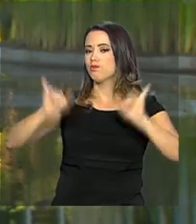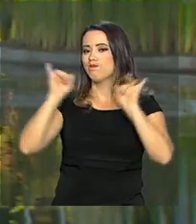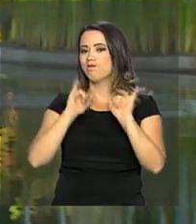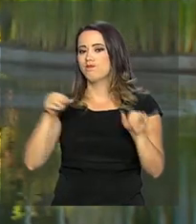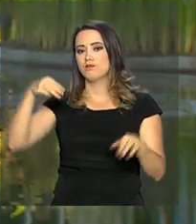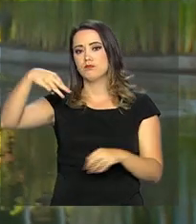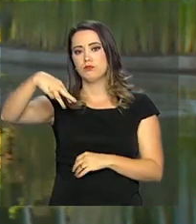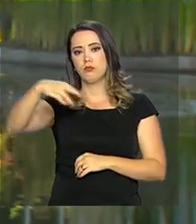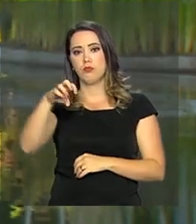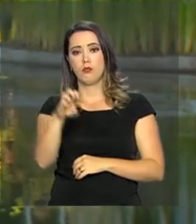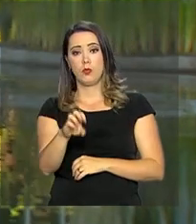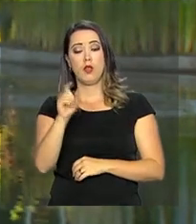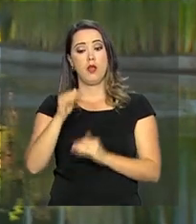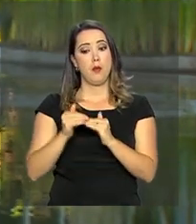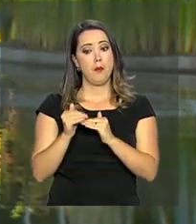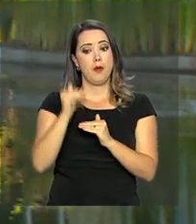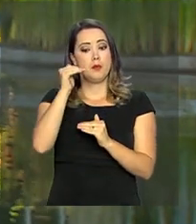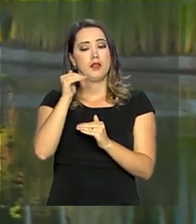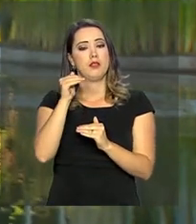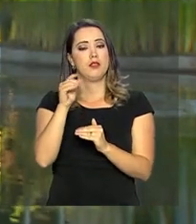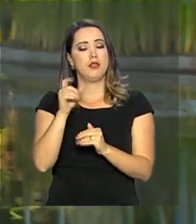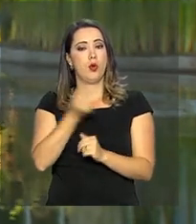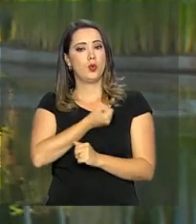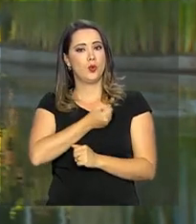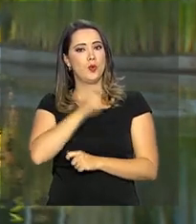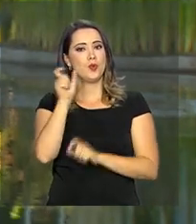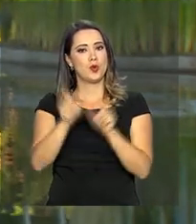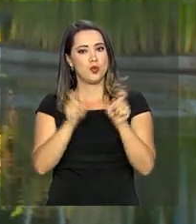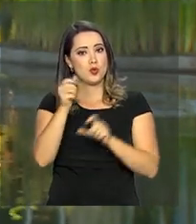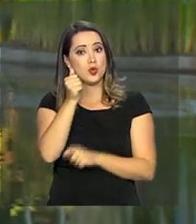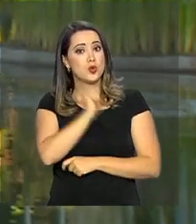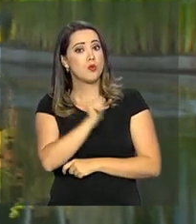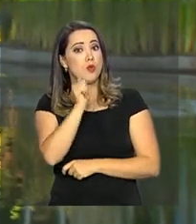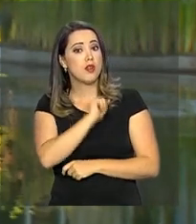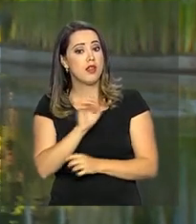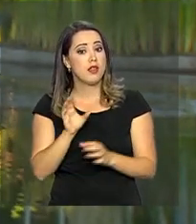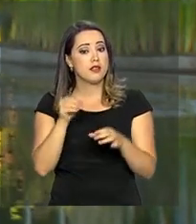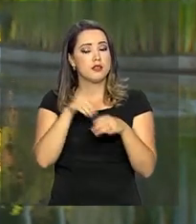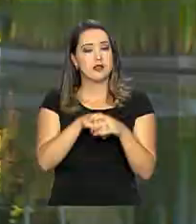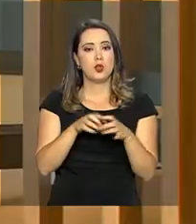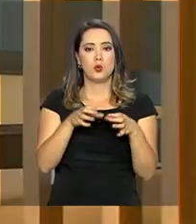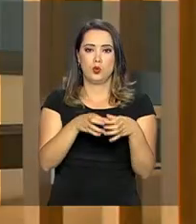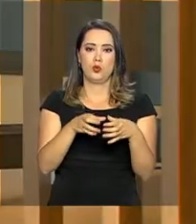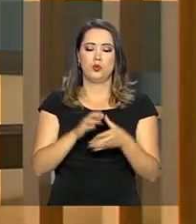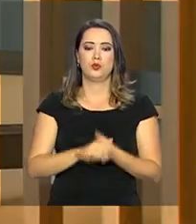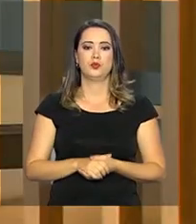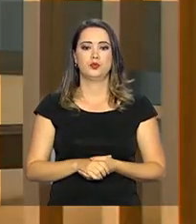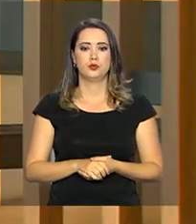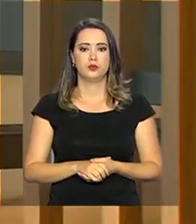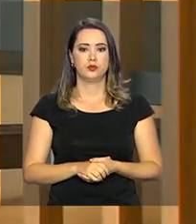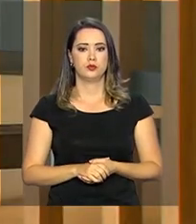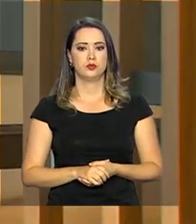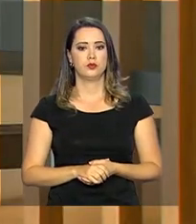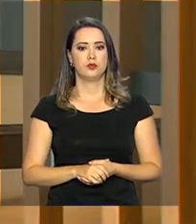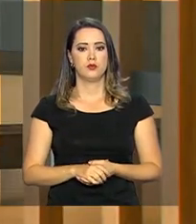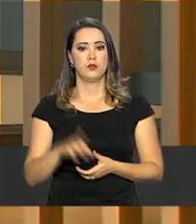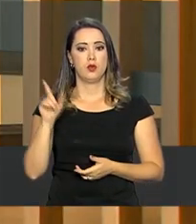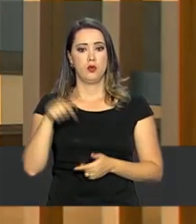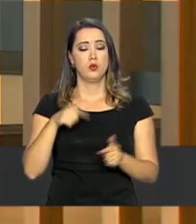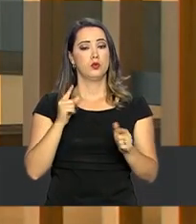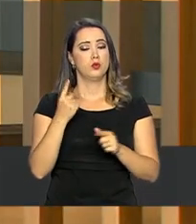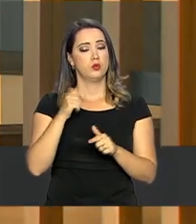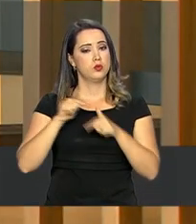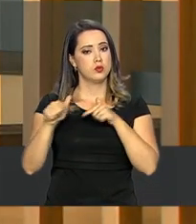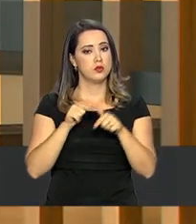itamaraty aumentar o número de mulheres na instituição e assim a representatividade uma das funções do diplomata é